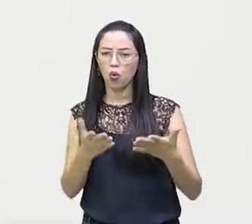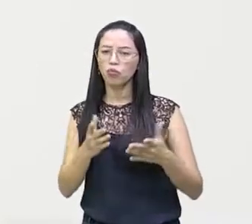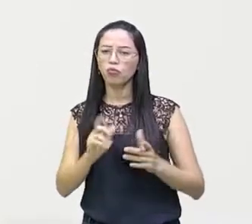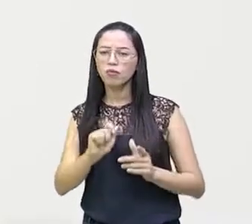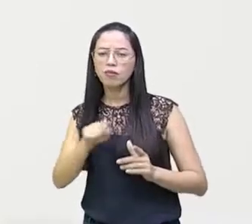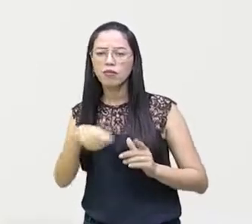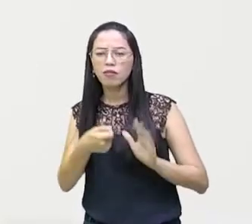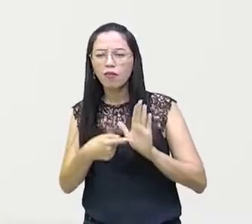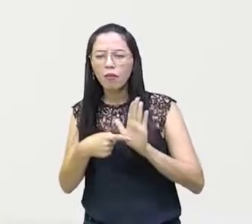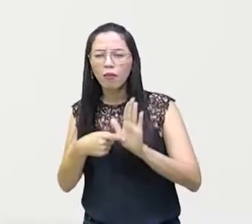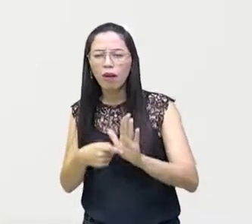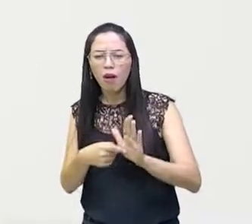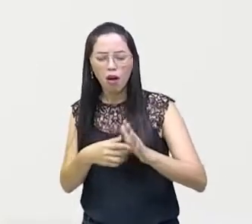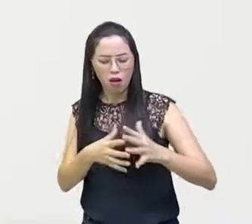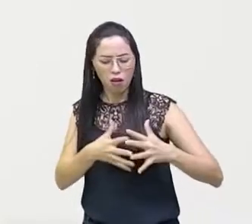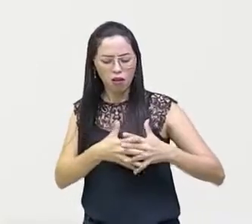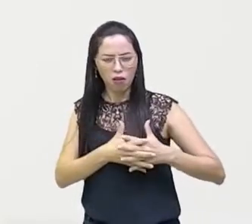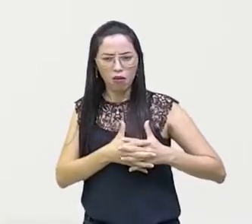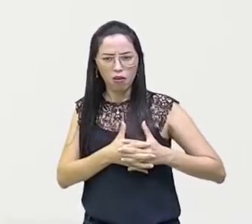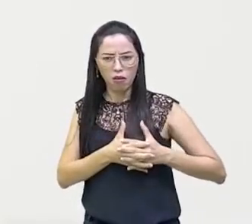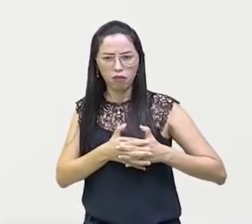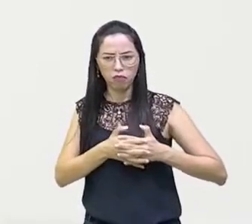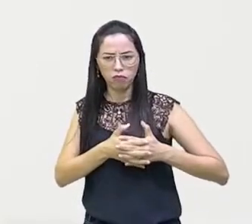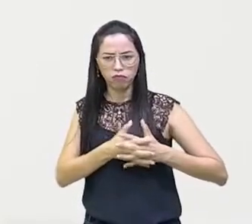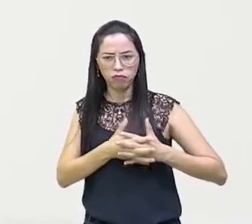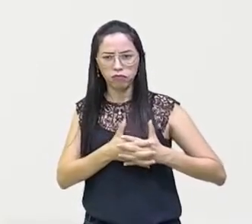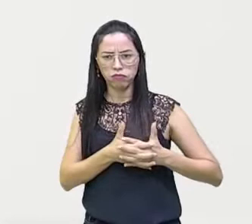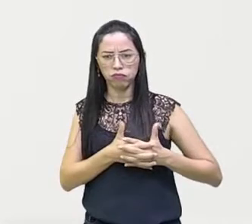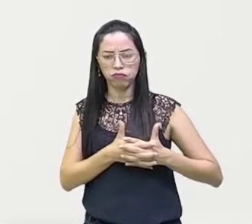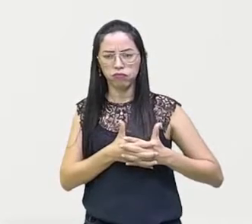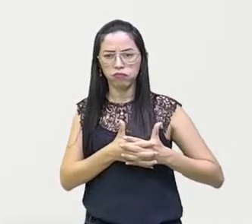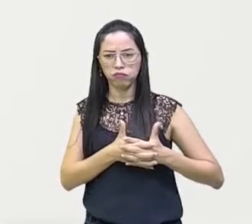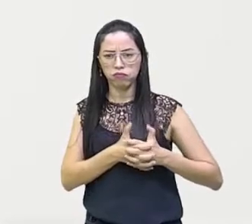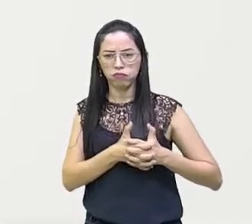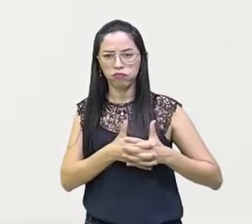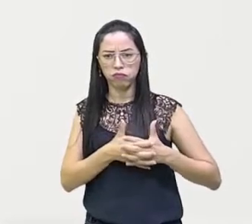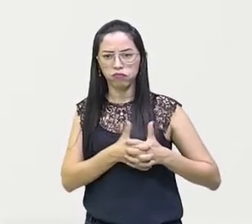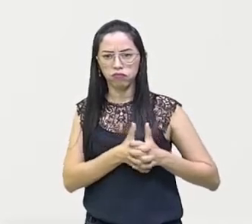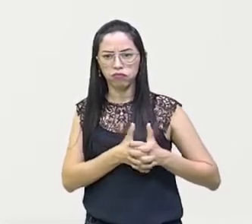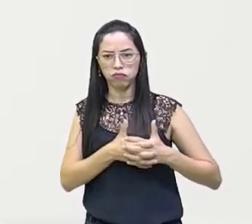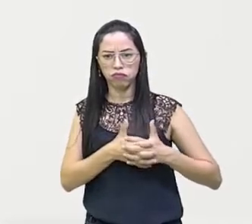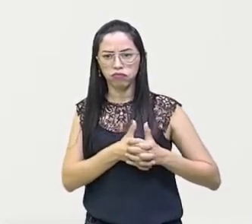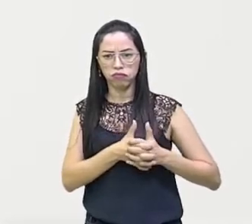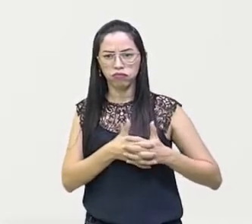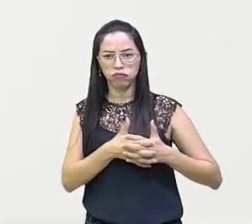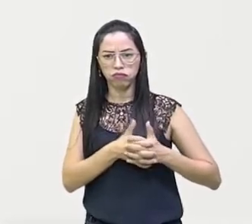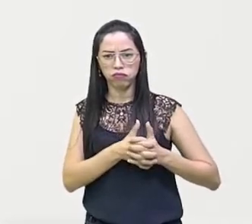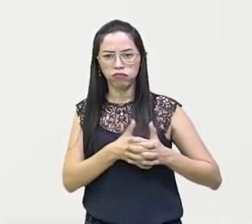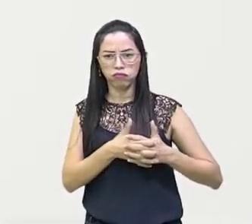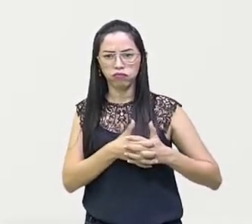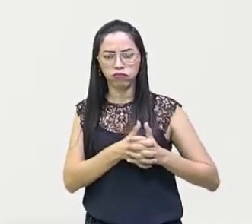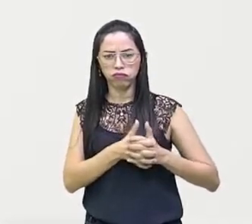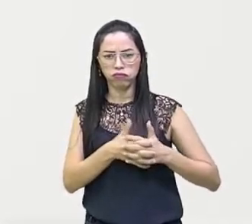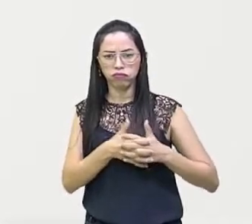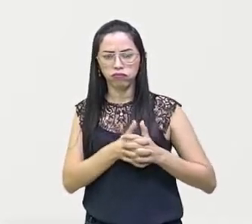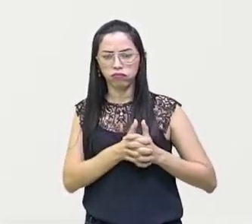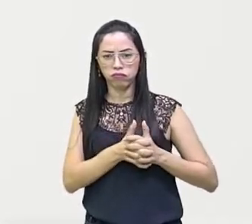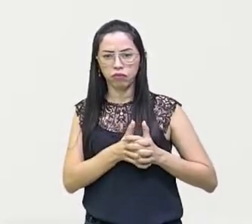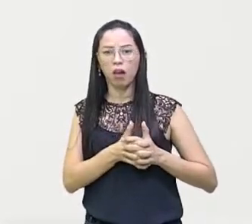Eles são responsáveis pela circulação do sangue. O pulmão, ele trabalha junto com o coração, então ele